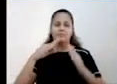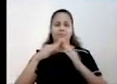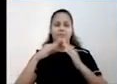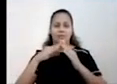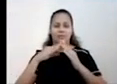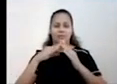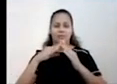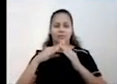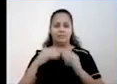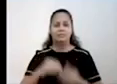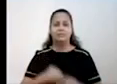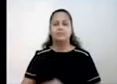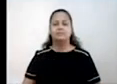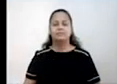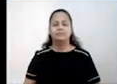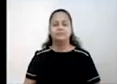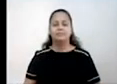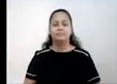sapê.